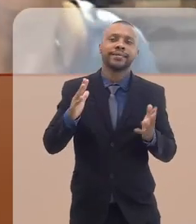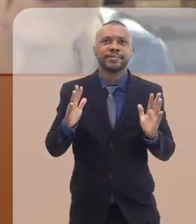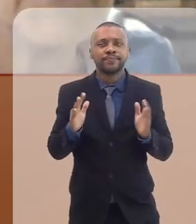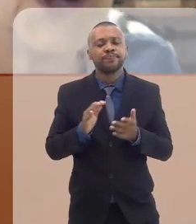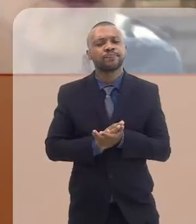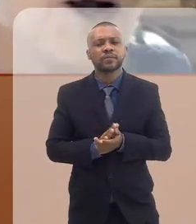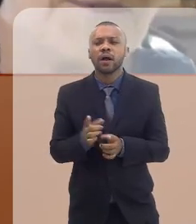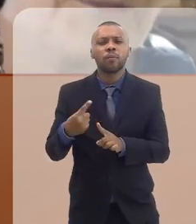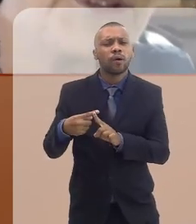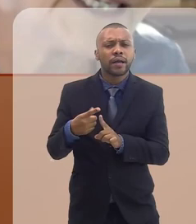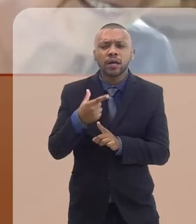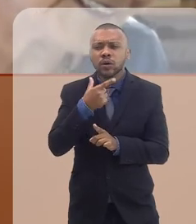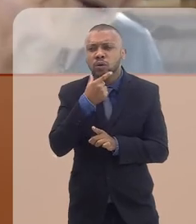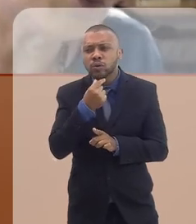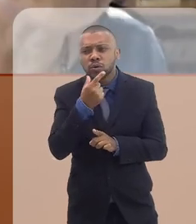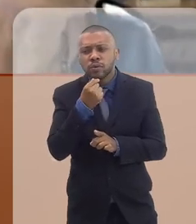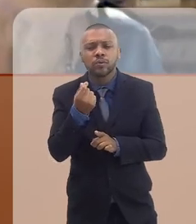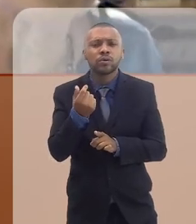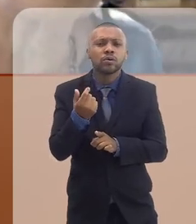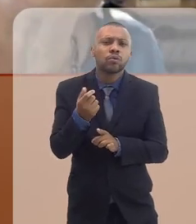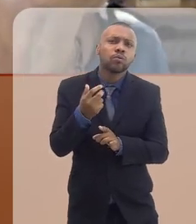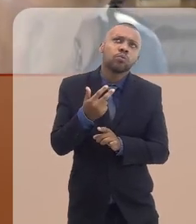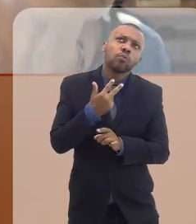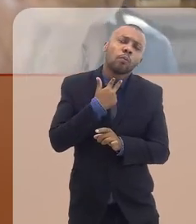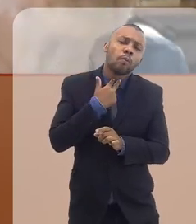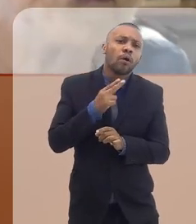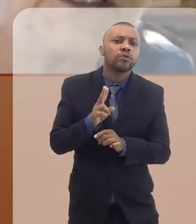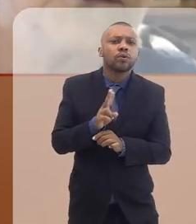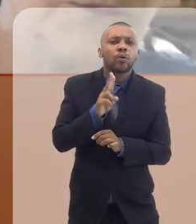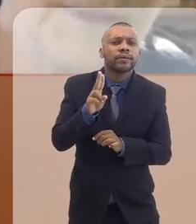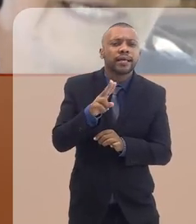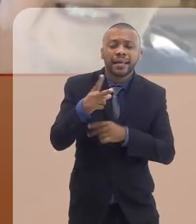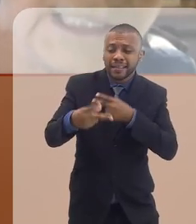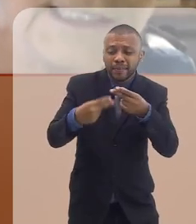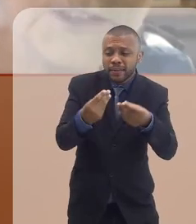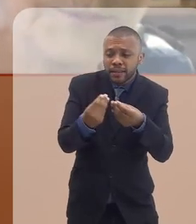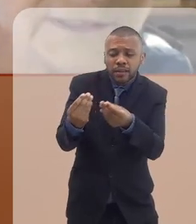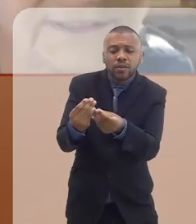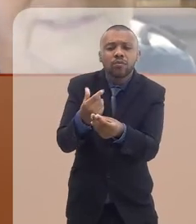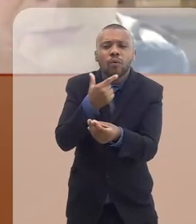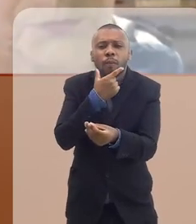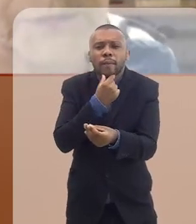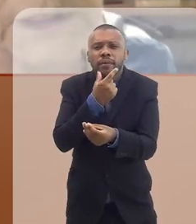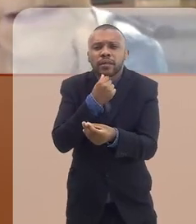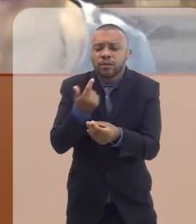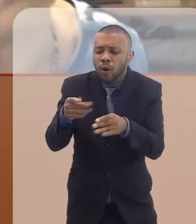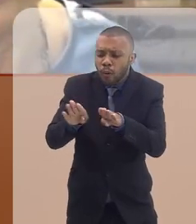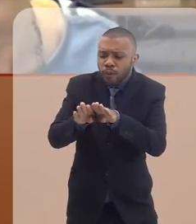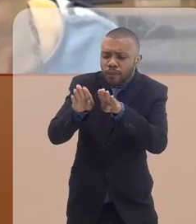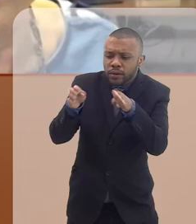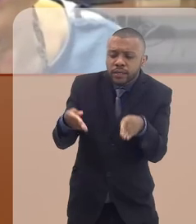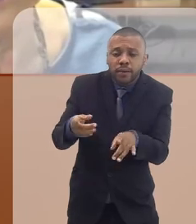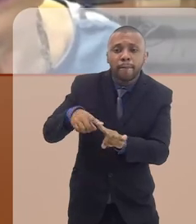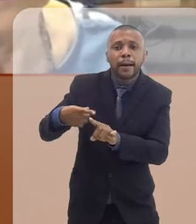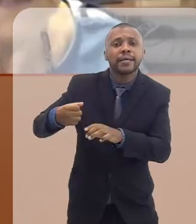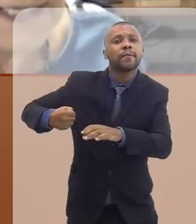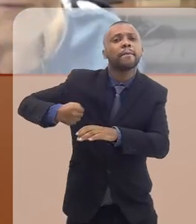pode. O homem, por que que você não pode dar um fogãozinho com panelinha de presente para um menino?